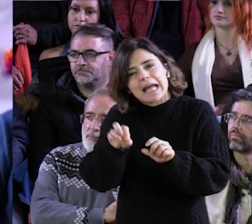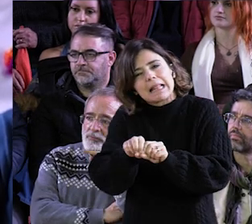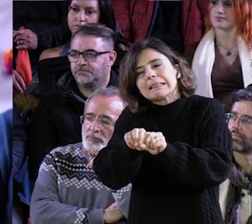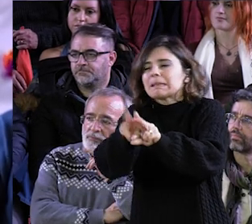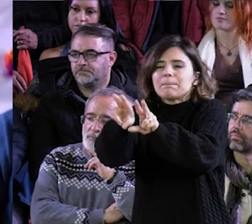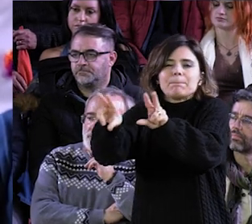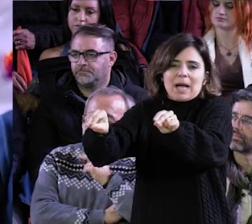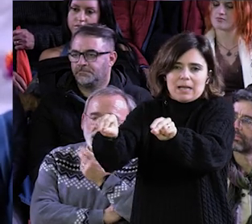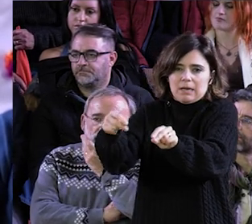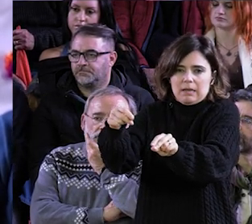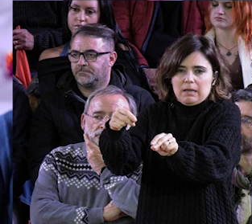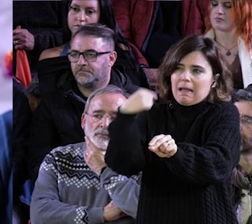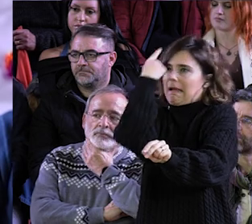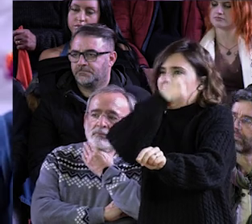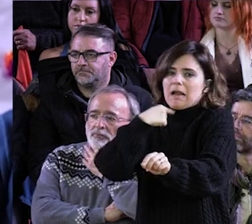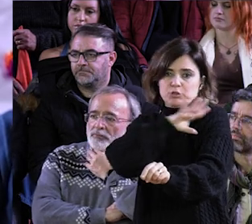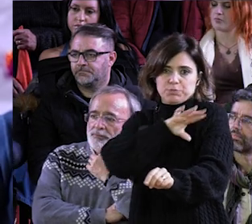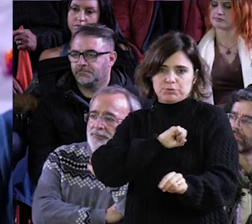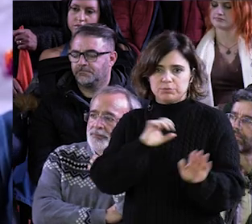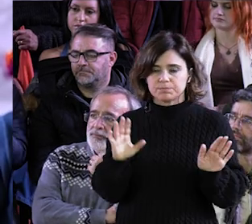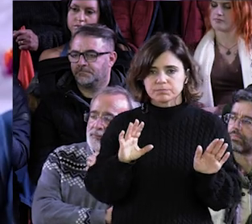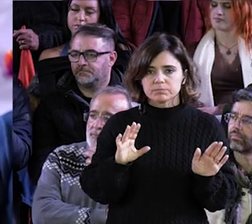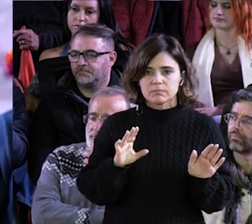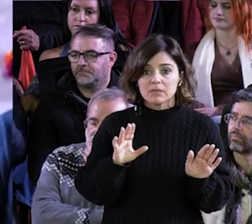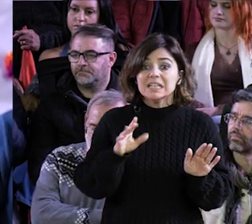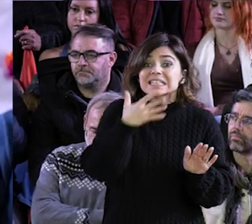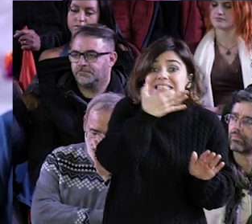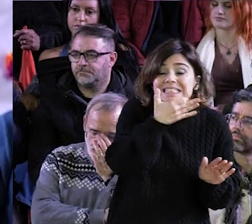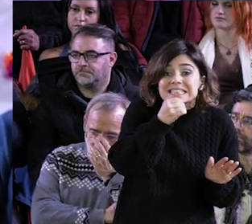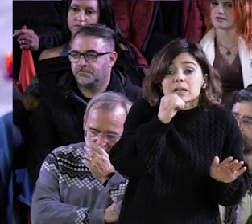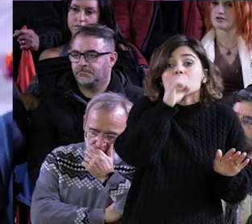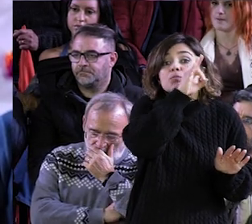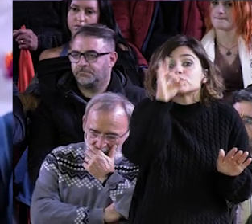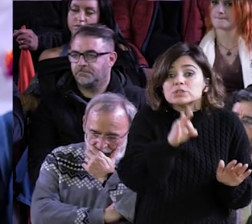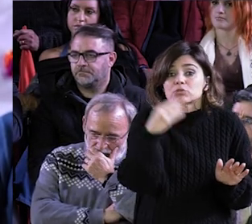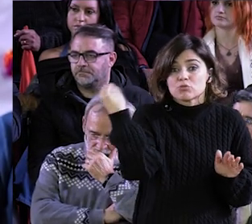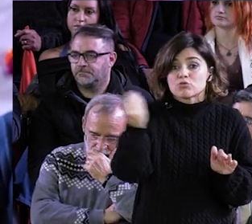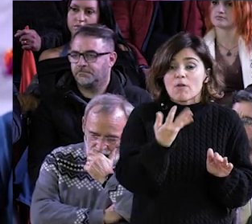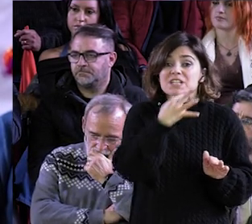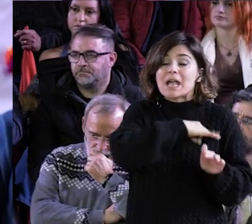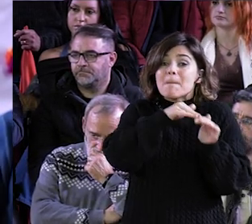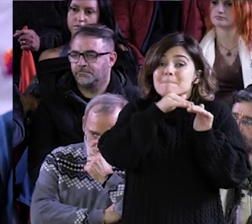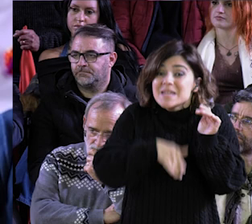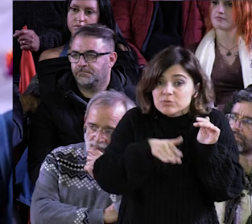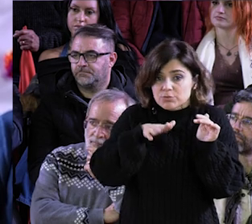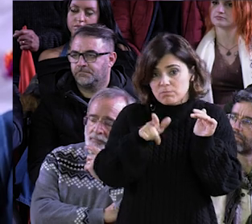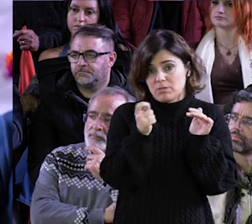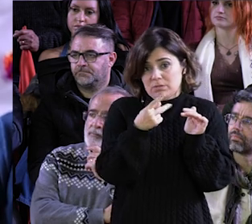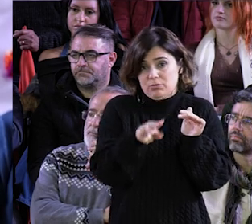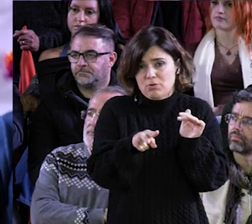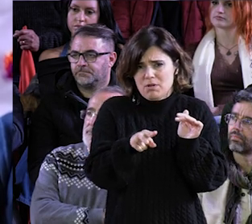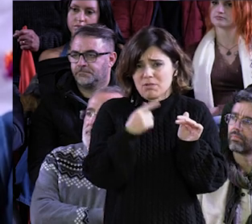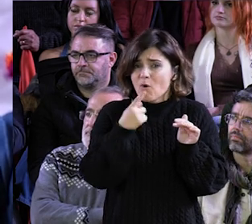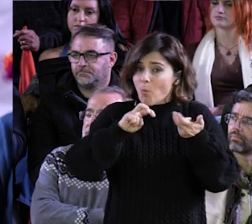que nós dizemos e sabemos é que quando 75% dos jovens ganham menos de 1.000 euros por mês, o problema é mesmo